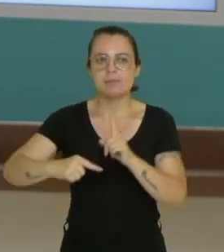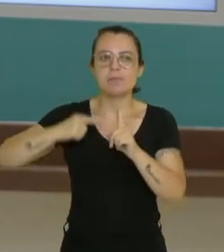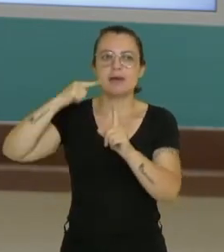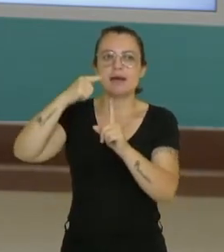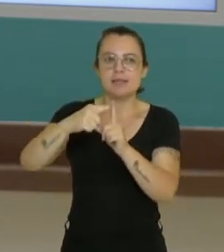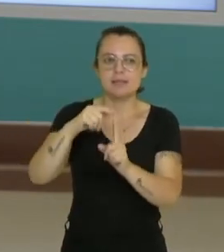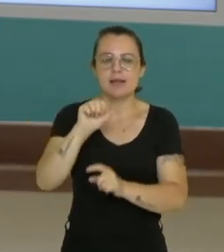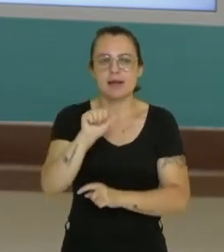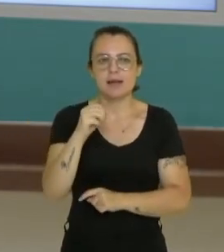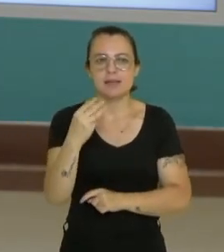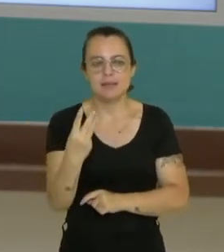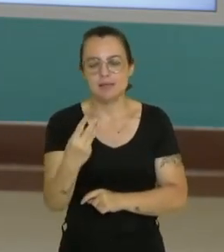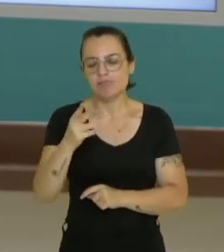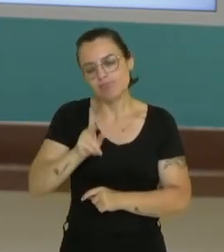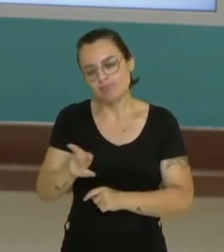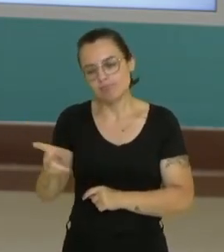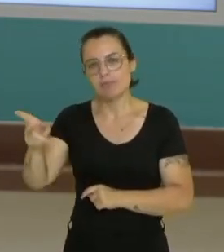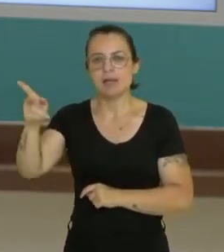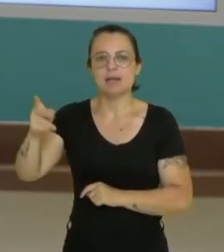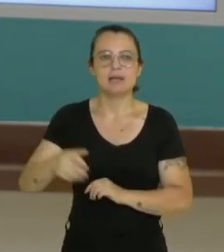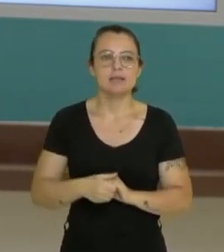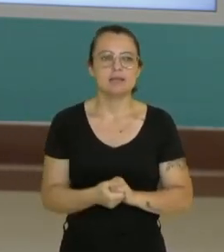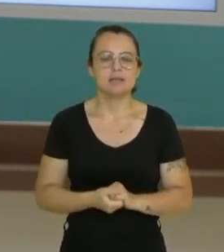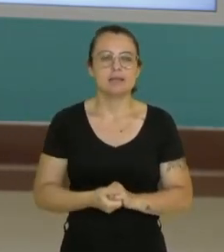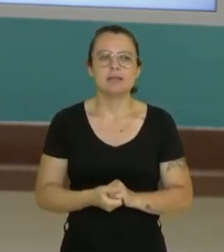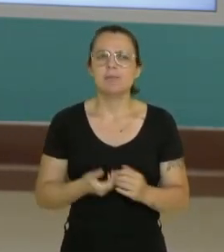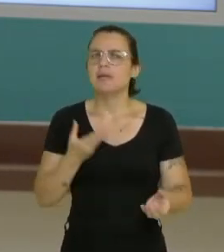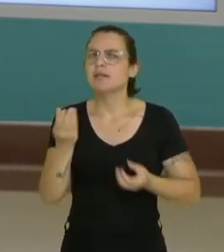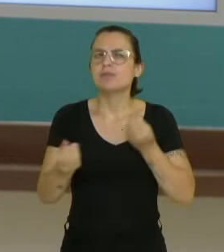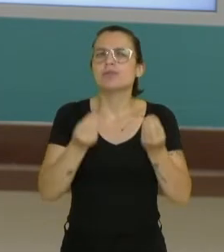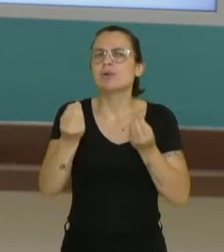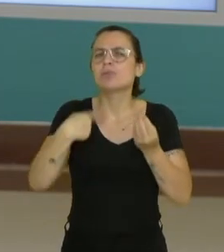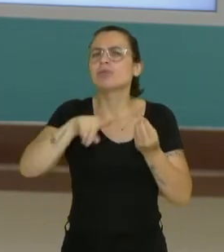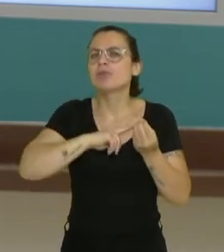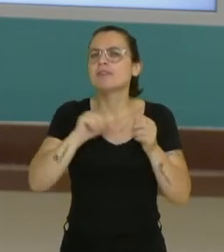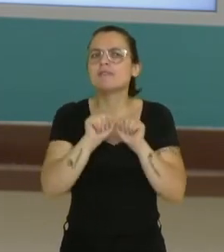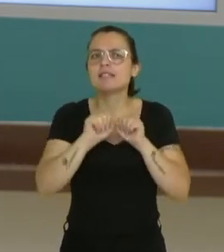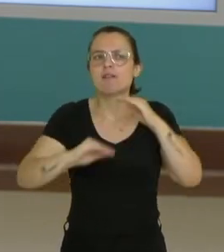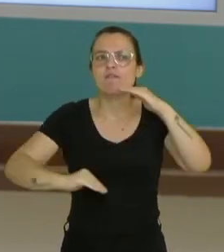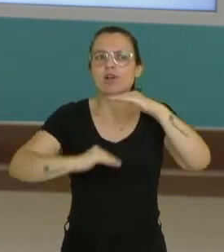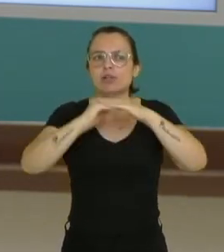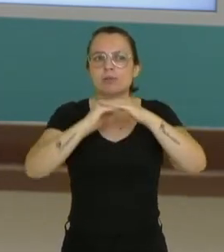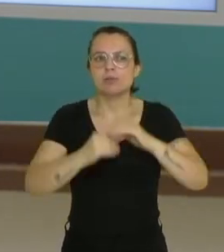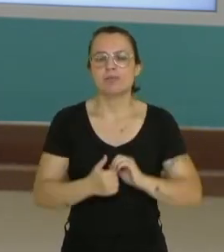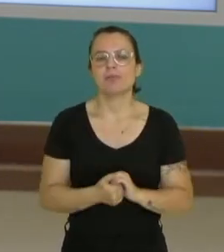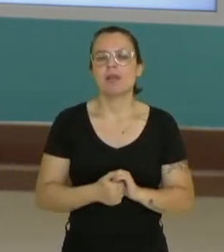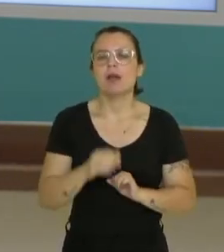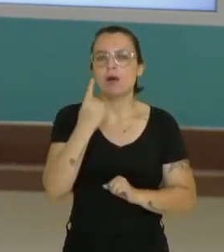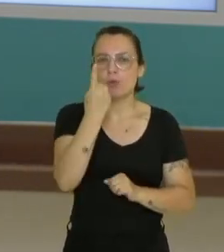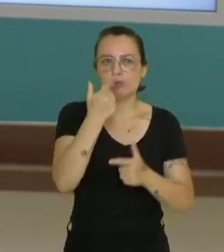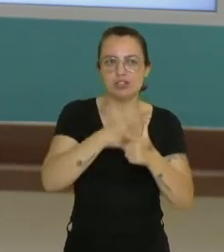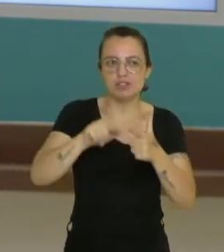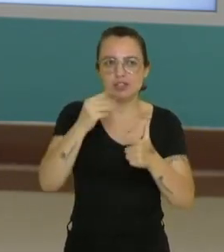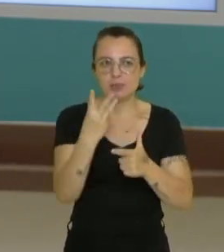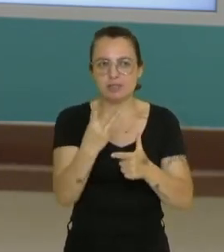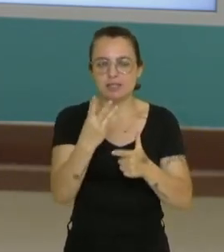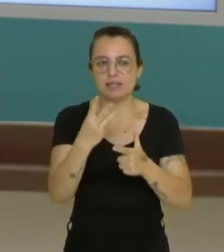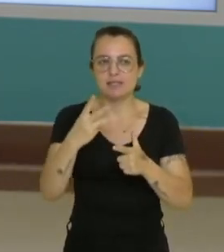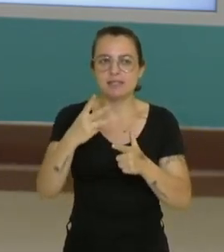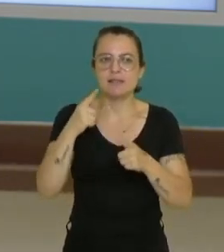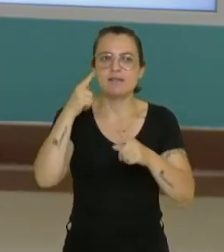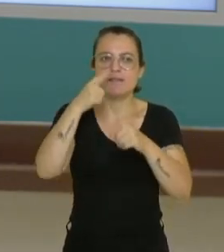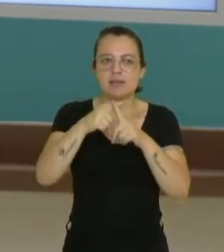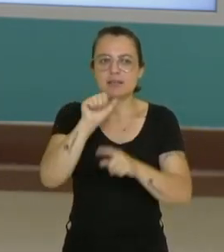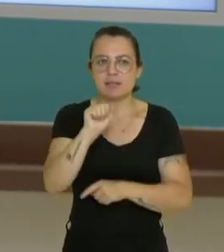3 desse exemplo. Agora, como é que a gente faria o volume? O volume seria 1/3 da somatória